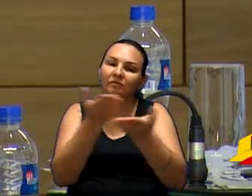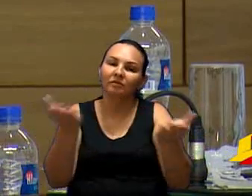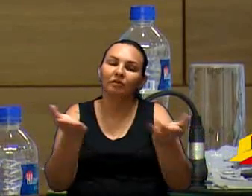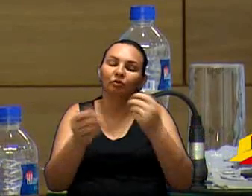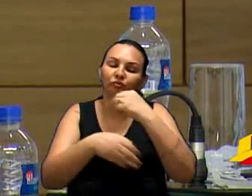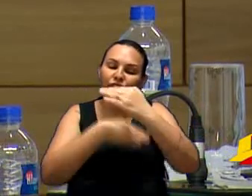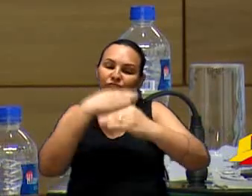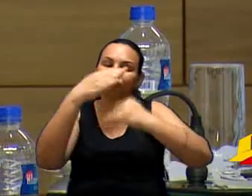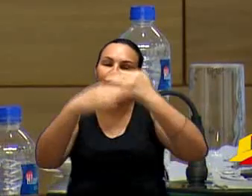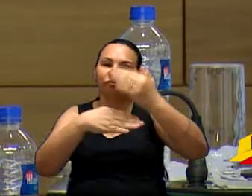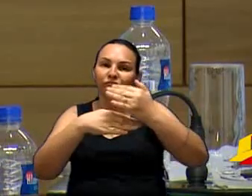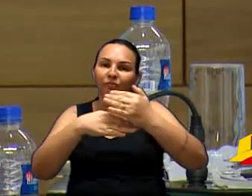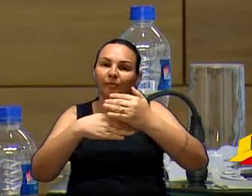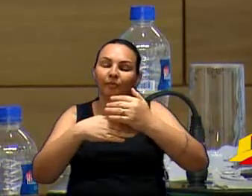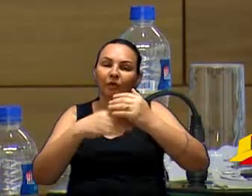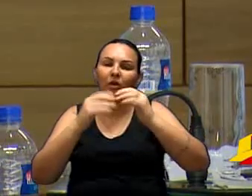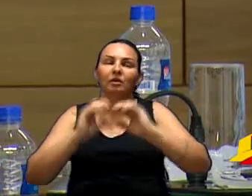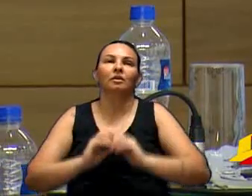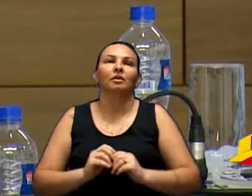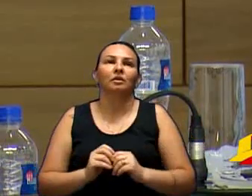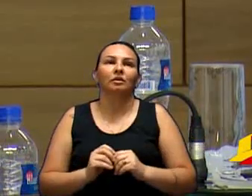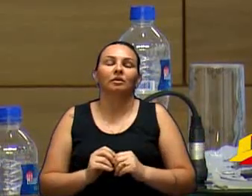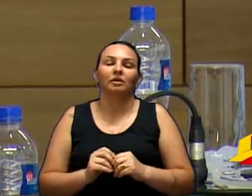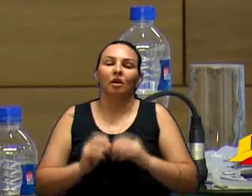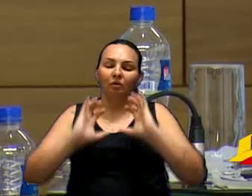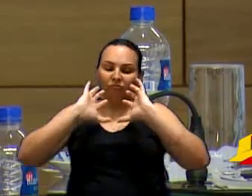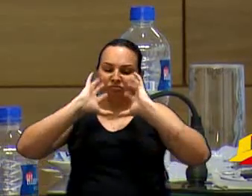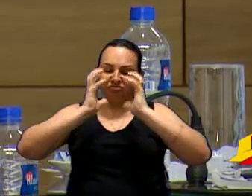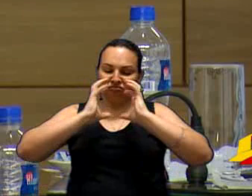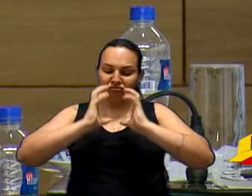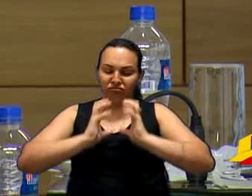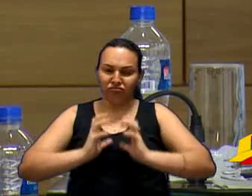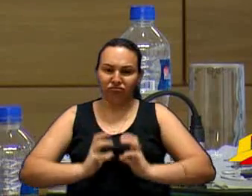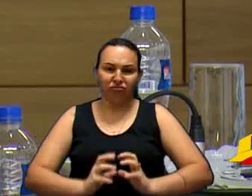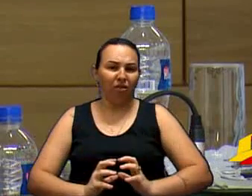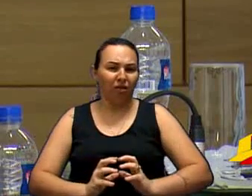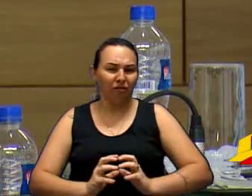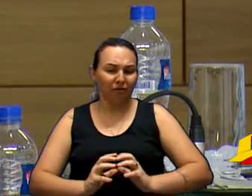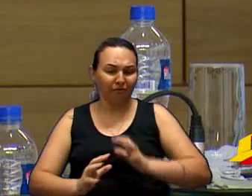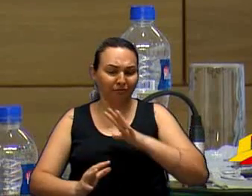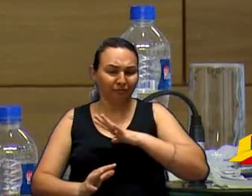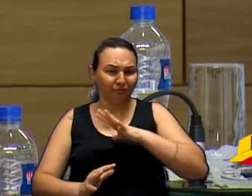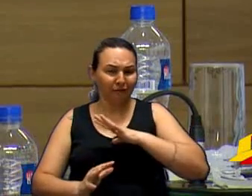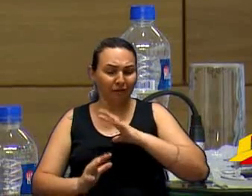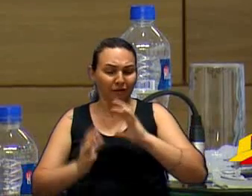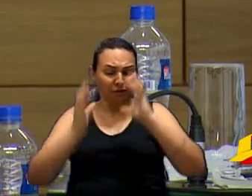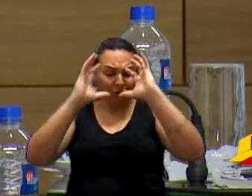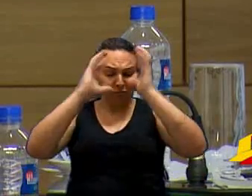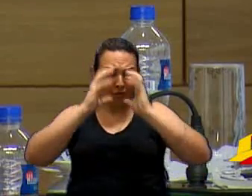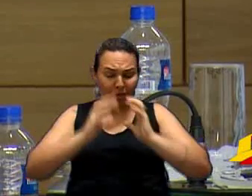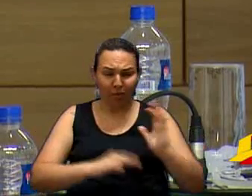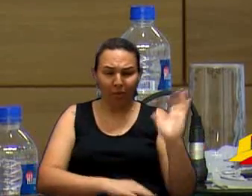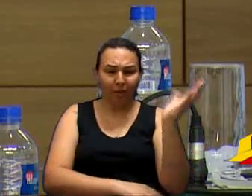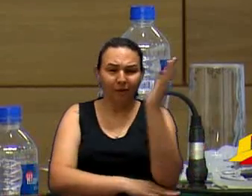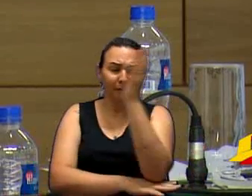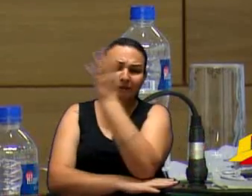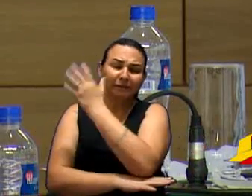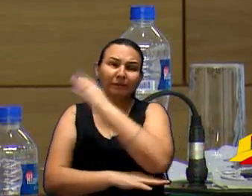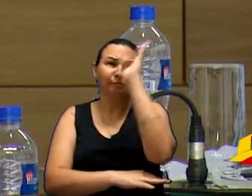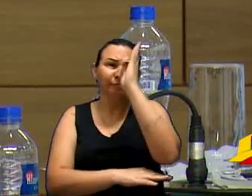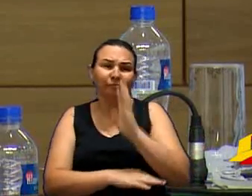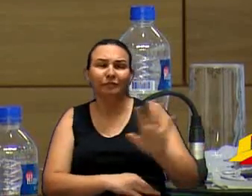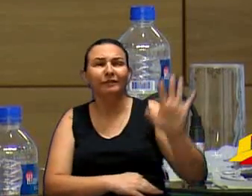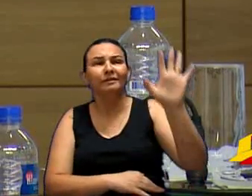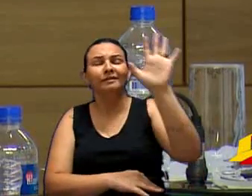então vivendo uma crise hídrica delicada na cidade uma crise ambiental profunda no país e nós